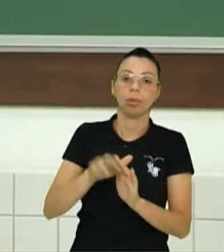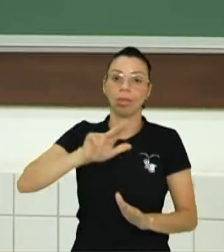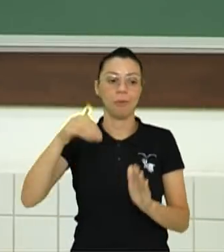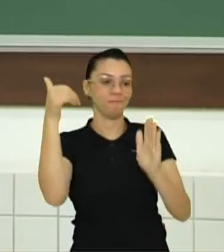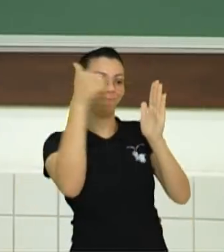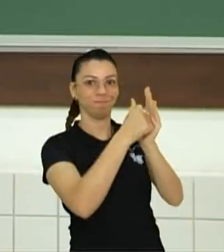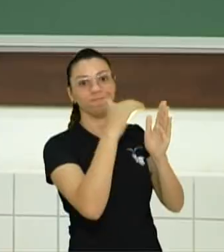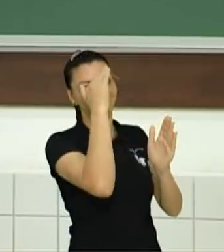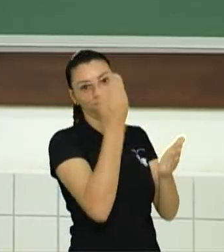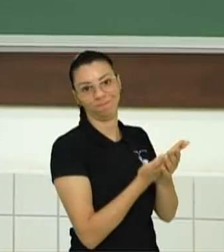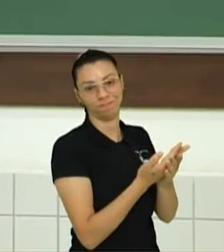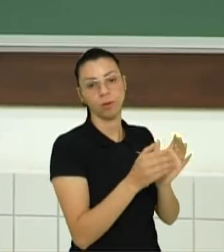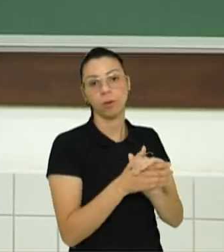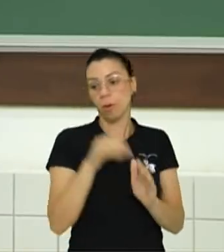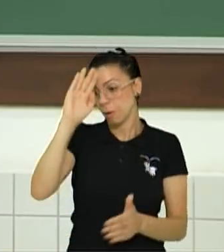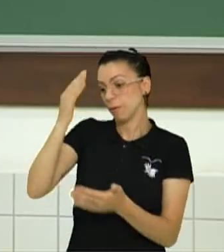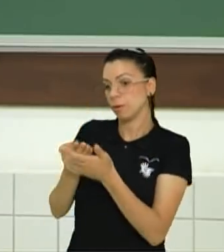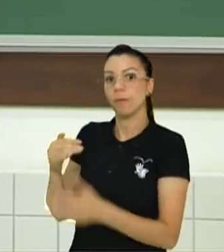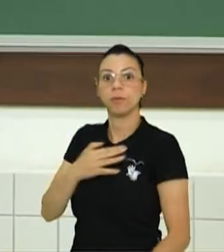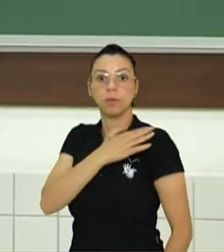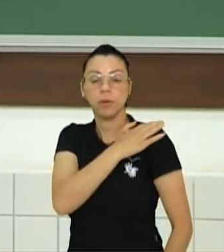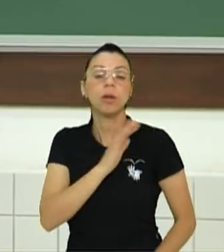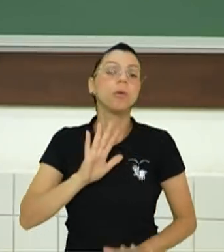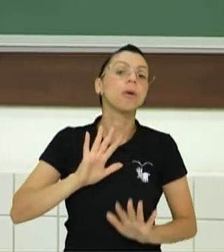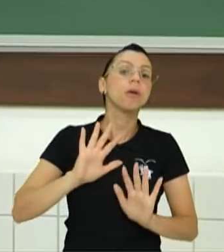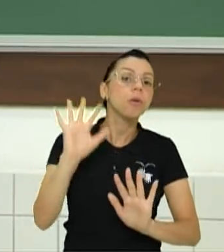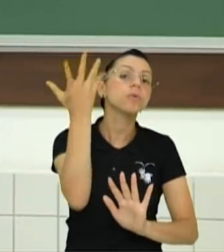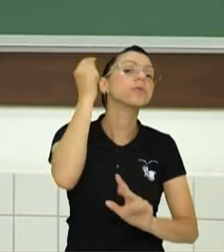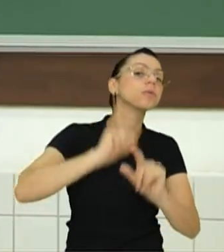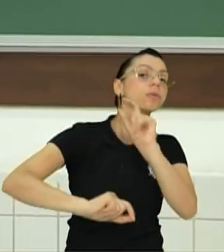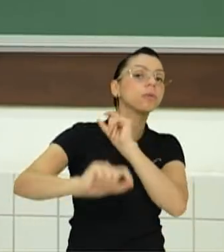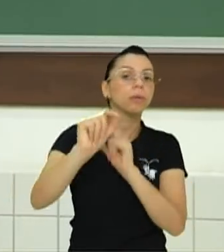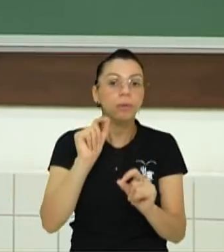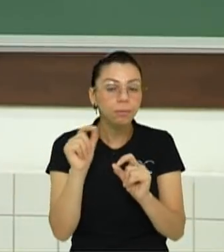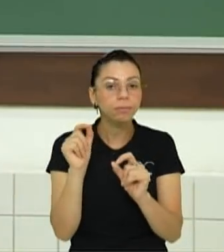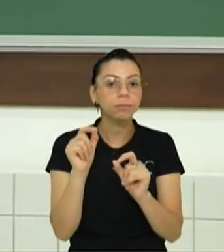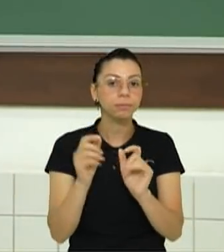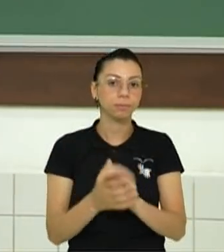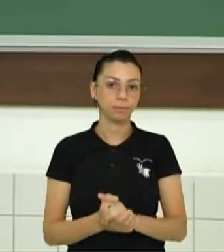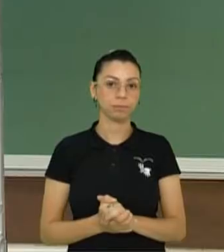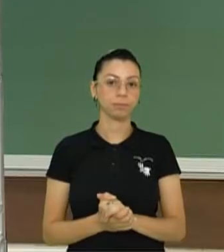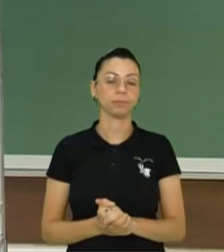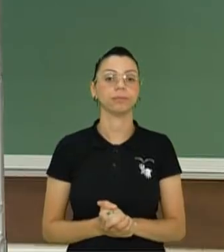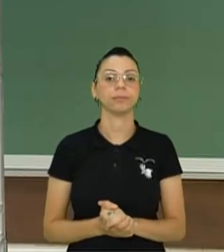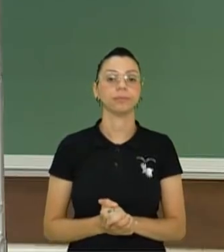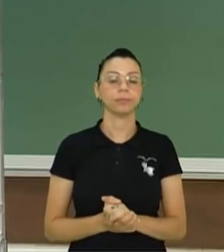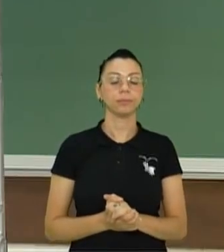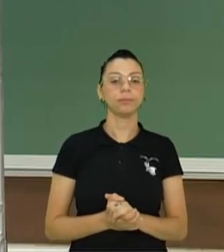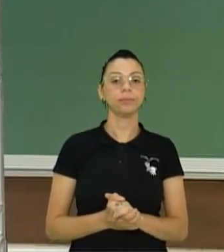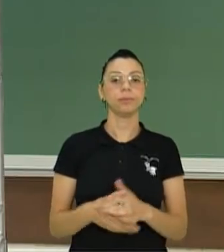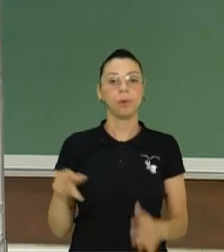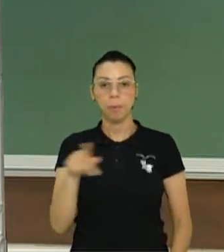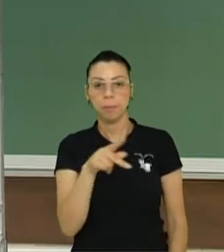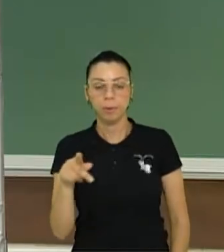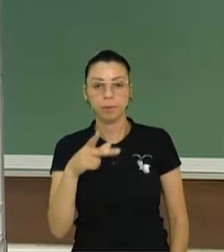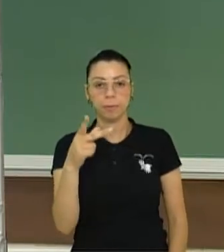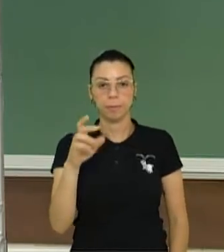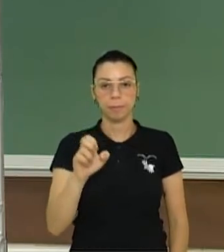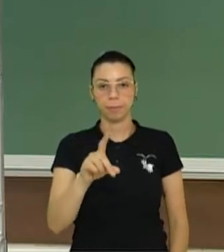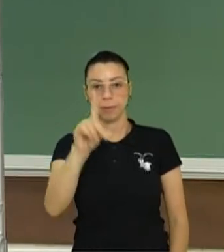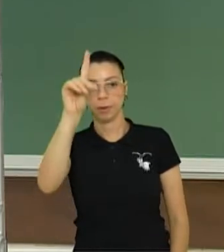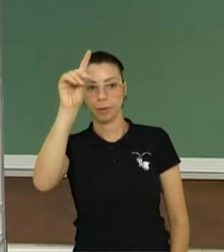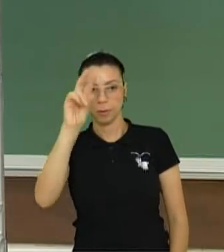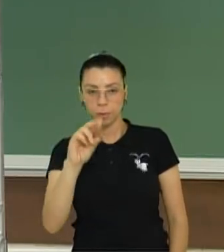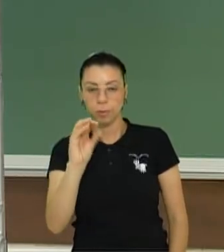Senado. E acabou aos poucos acontecendo, como diz o professor Pedro Paulo Funari, que eu inclusive